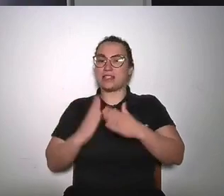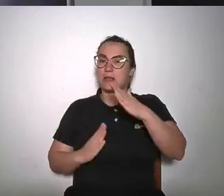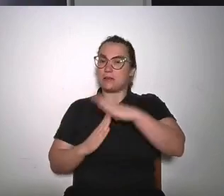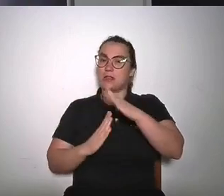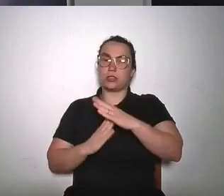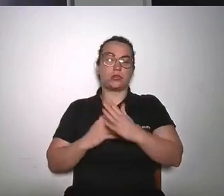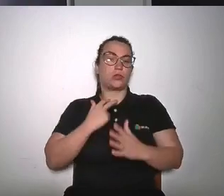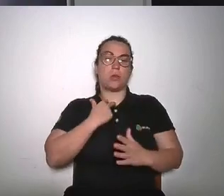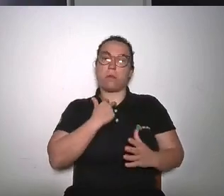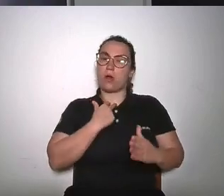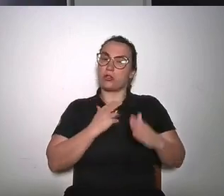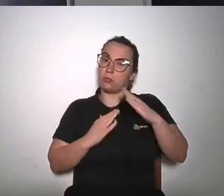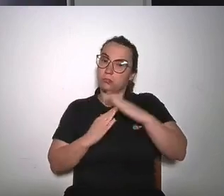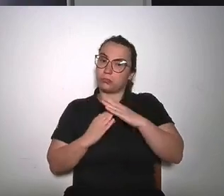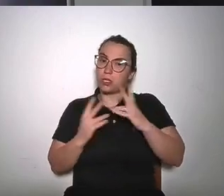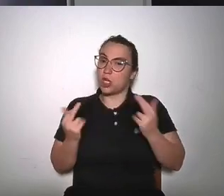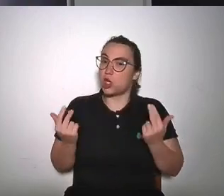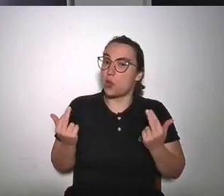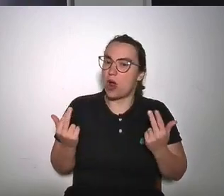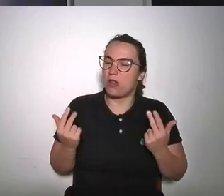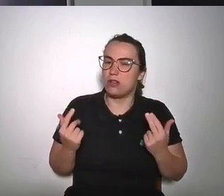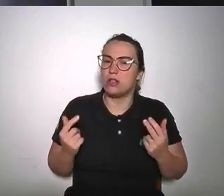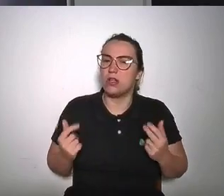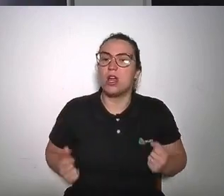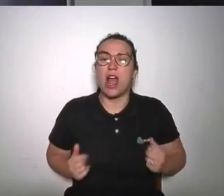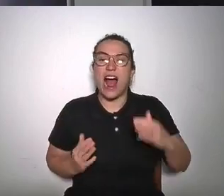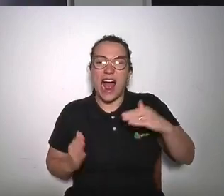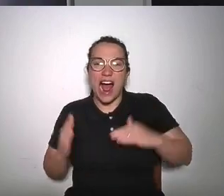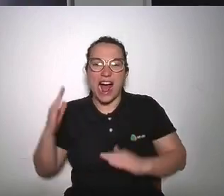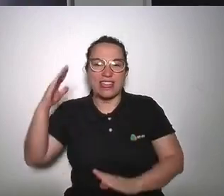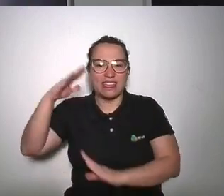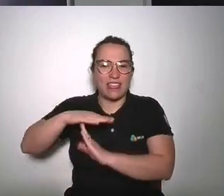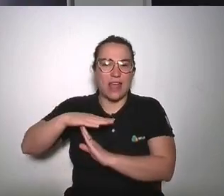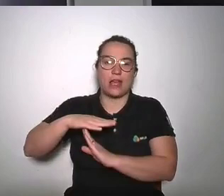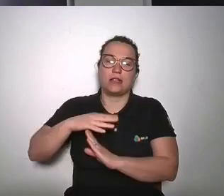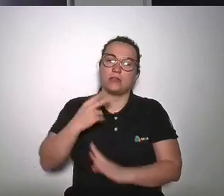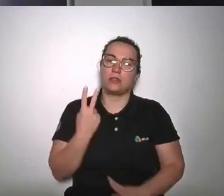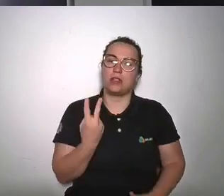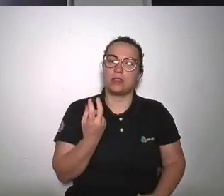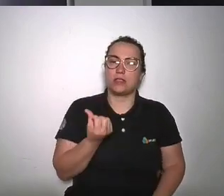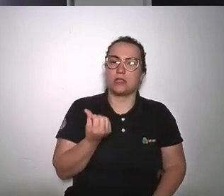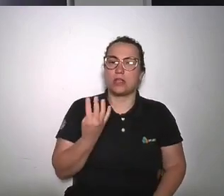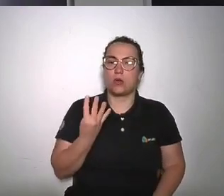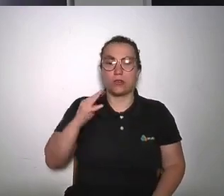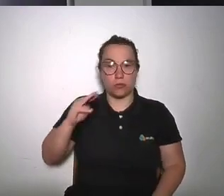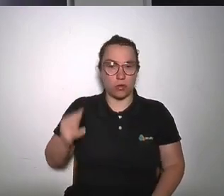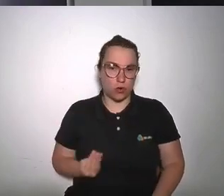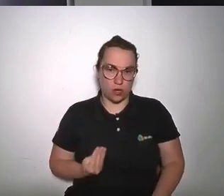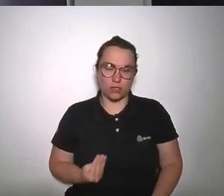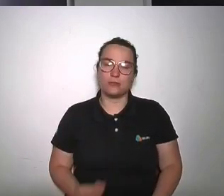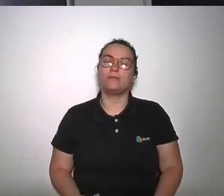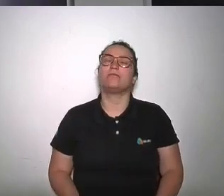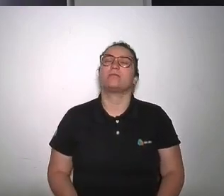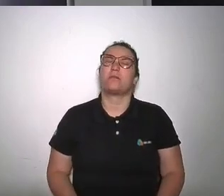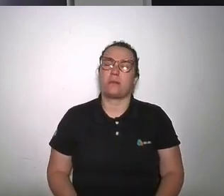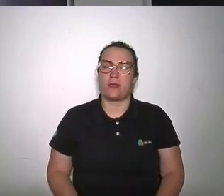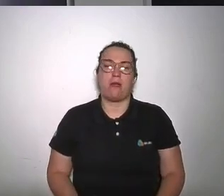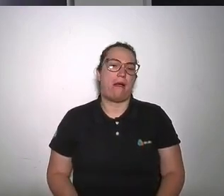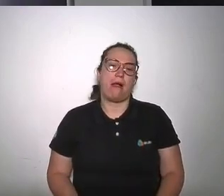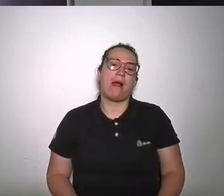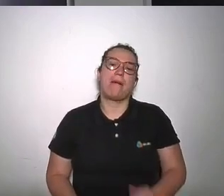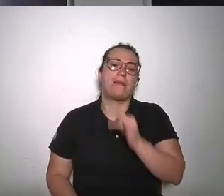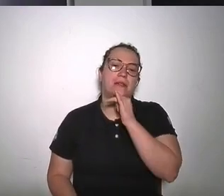arrecada, tem que ser igual. Eu posso gastar até 264 milhões. Ah, mas quando vocês mandam